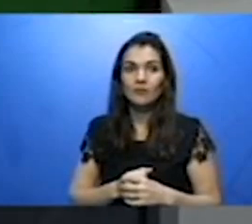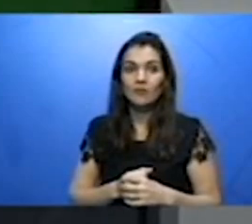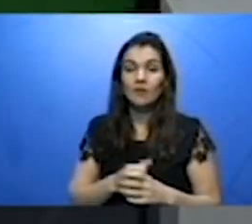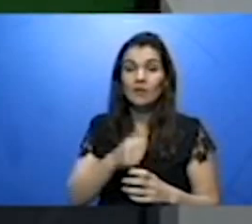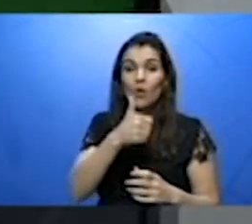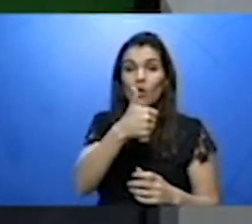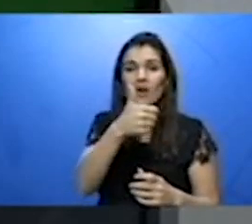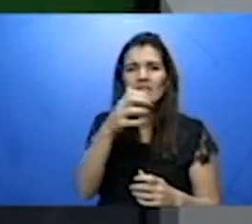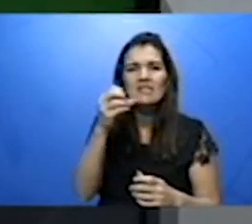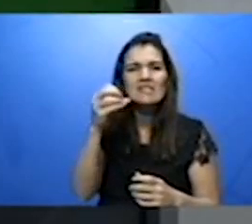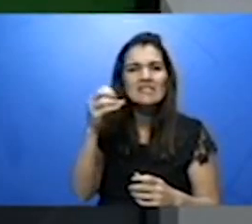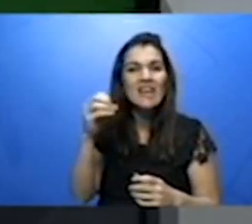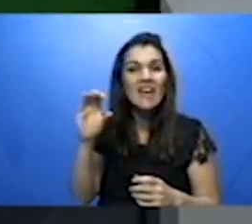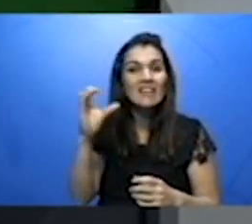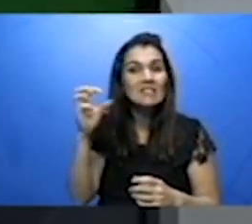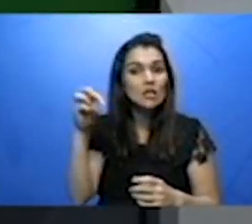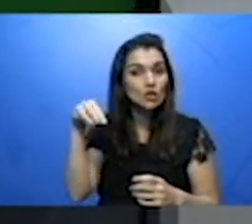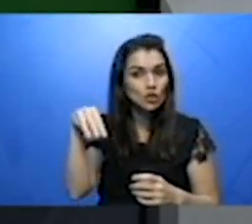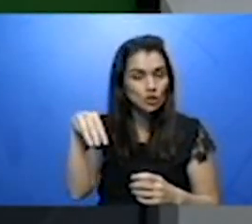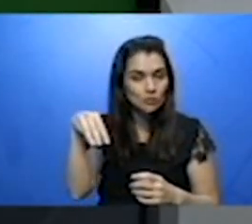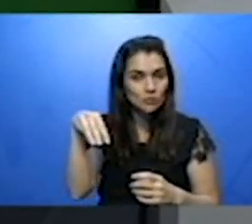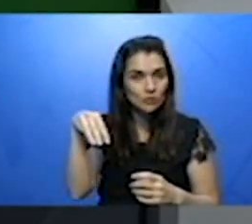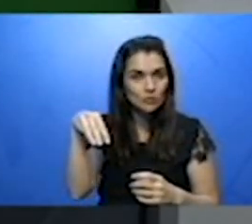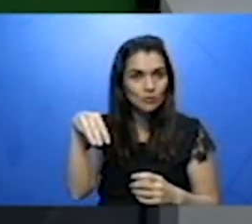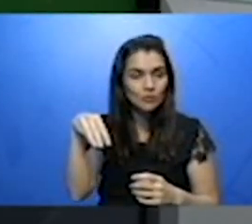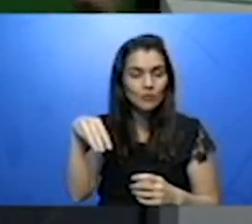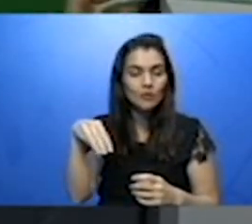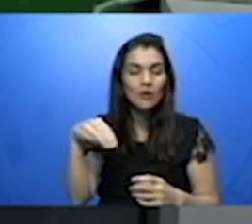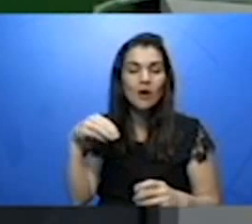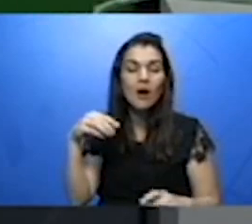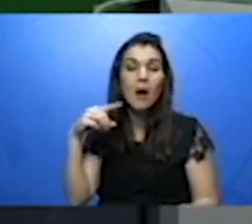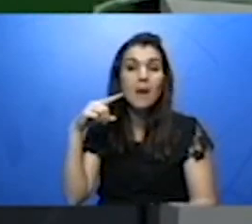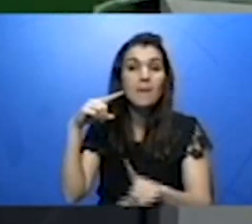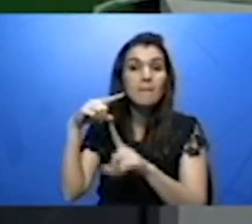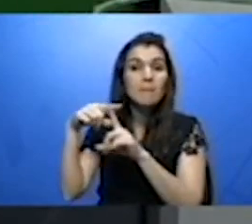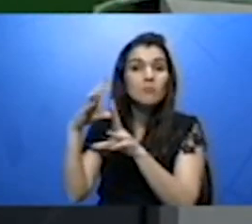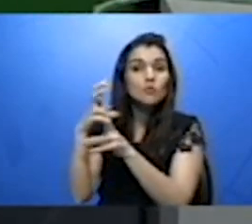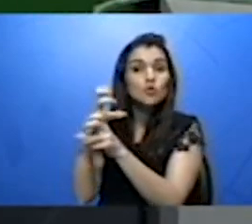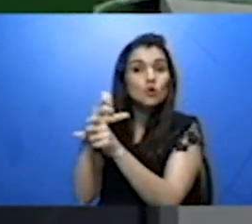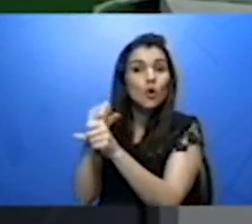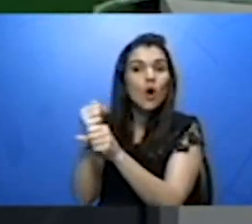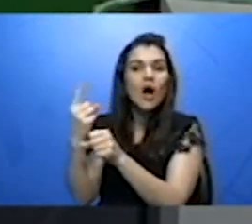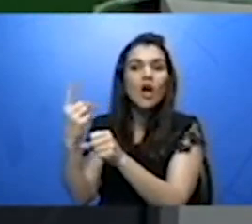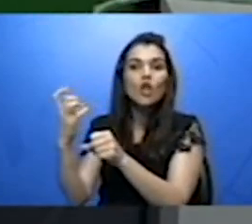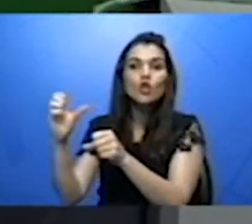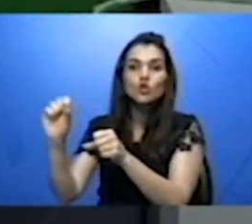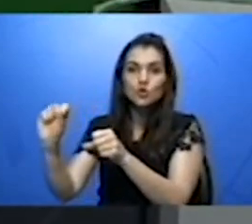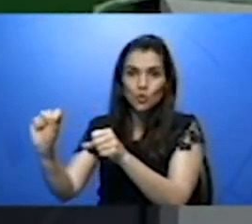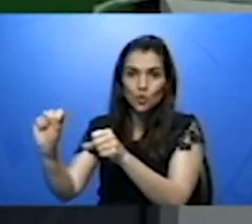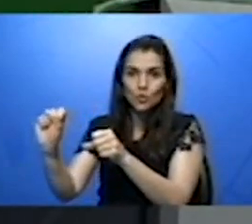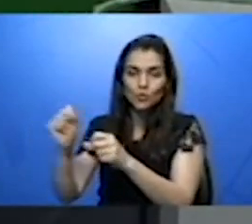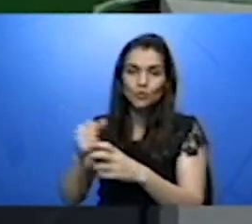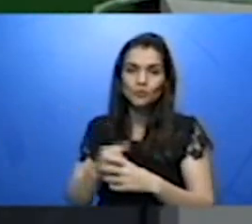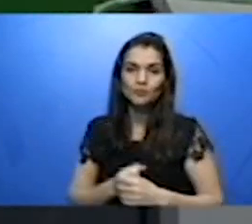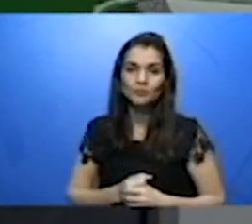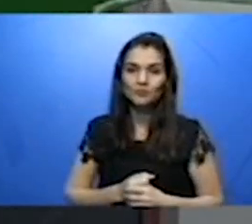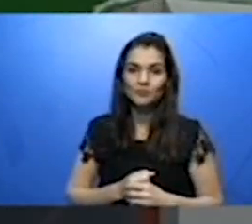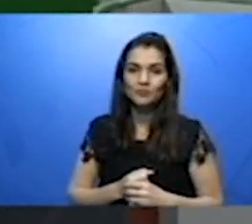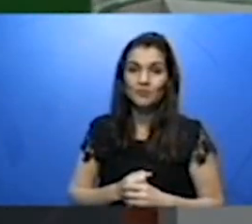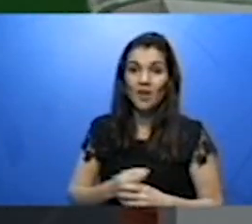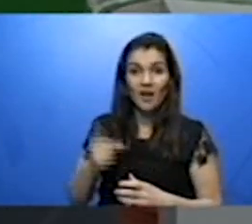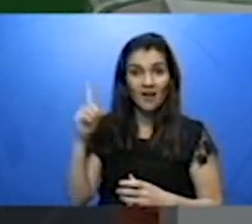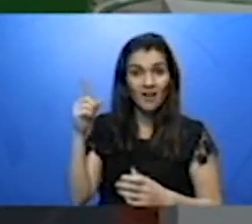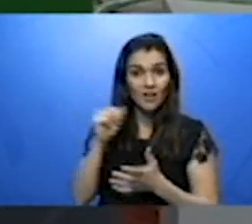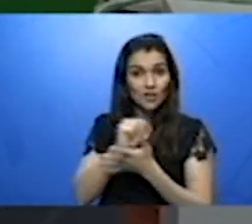seja o centímetros lembra que eu tenho aqui né E esse aqui mais 18 agora aqui na nossa